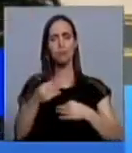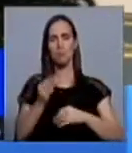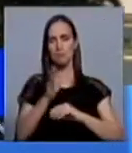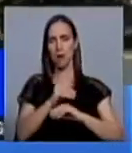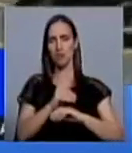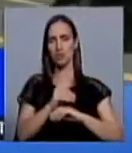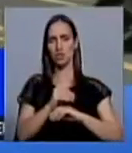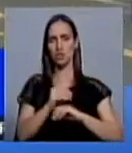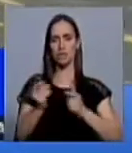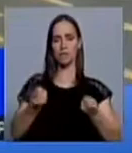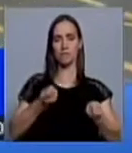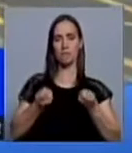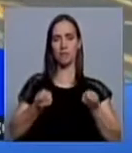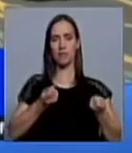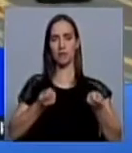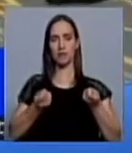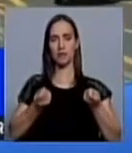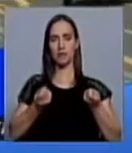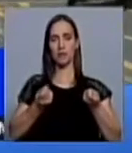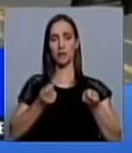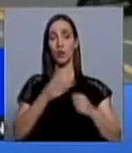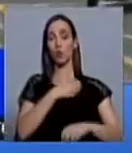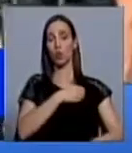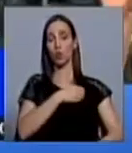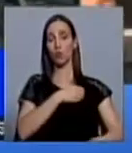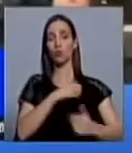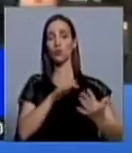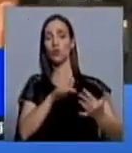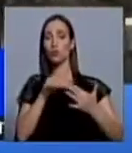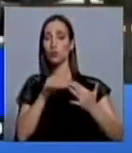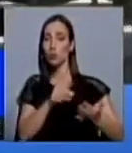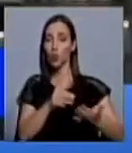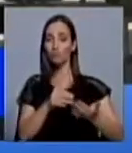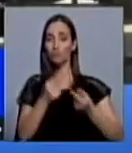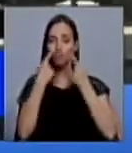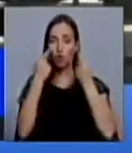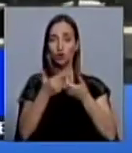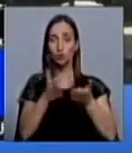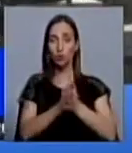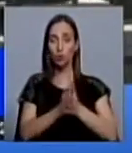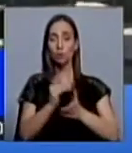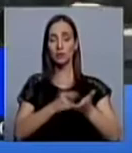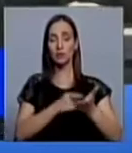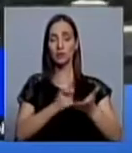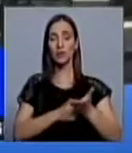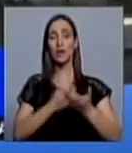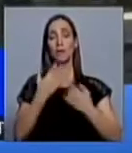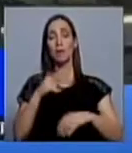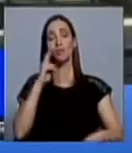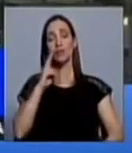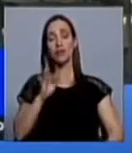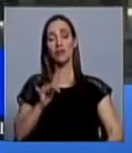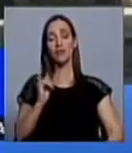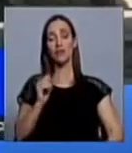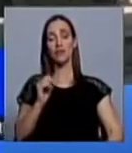na governação dos clubes de futebol, mas, por outro lado, como nós vimos, a própria FIFA e a própria UEFA não